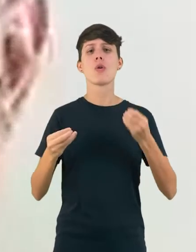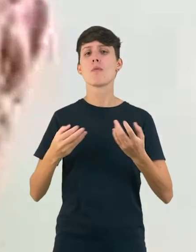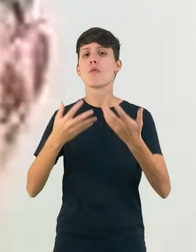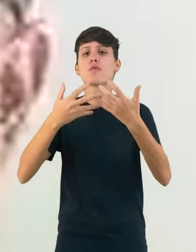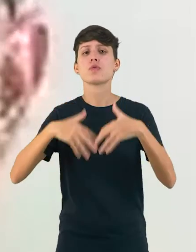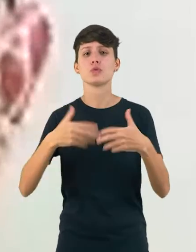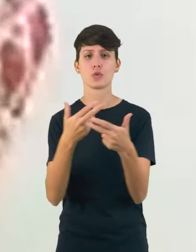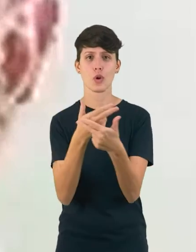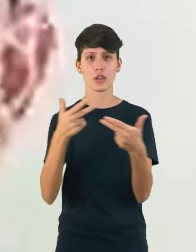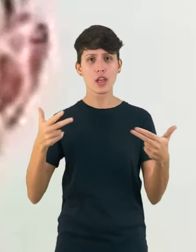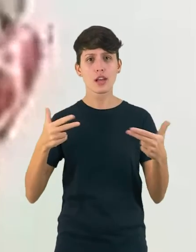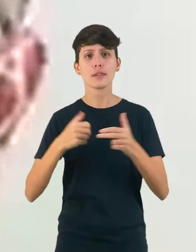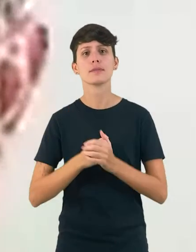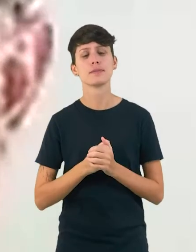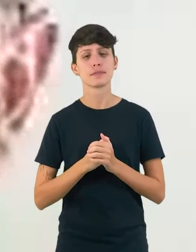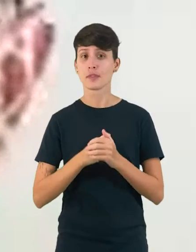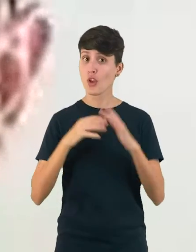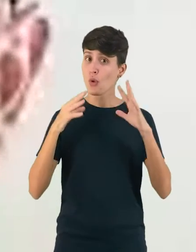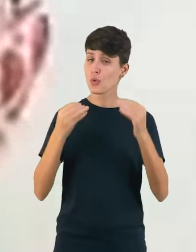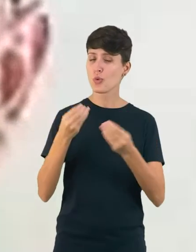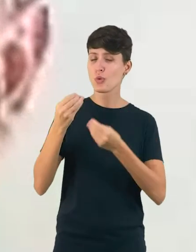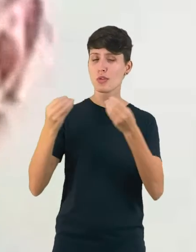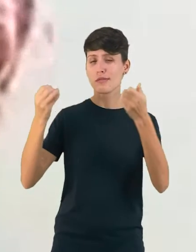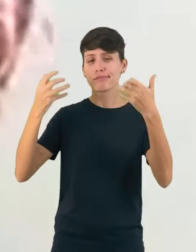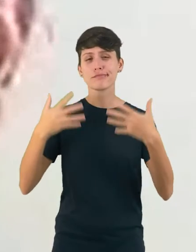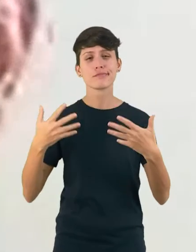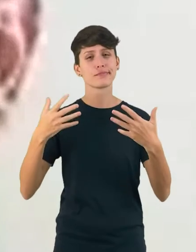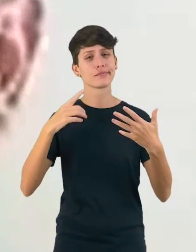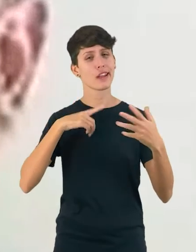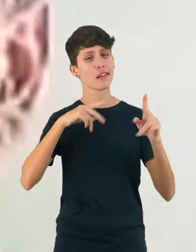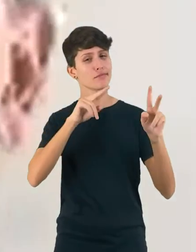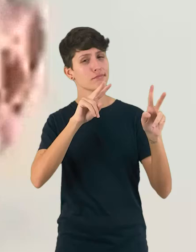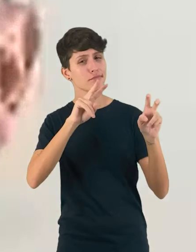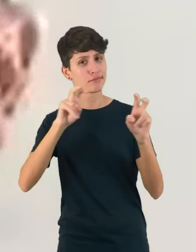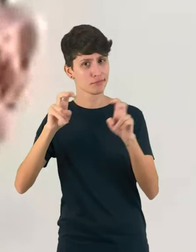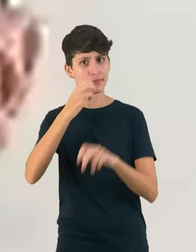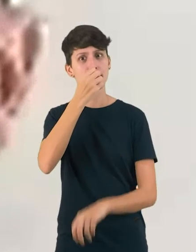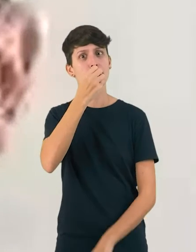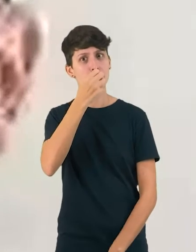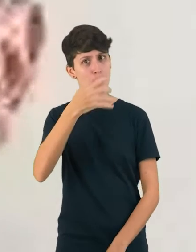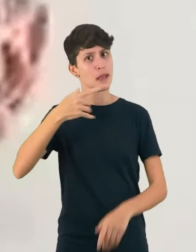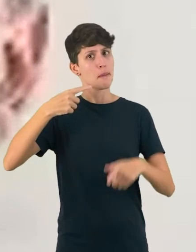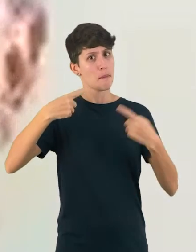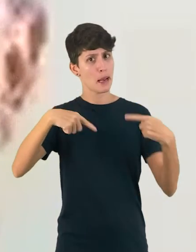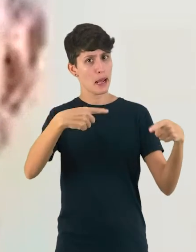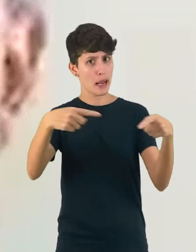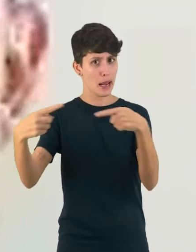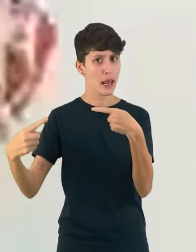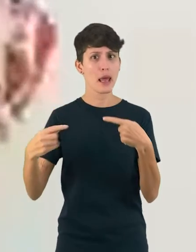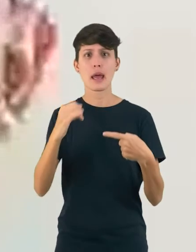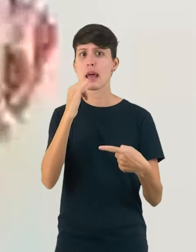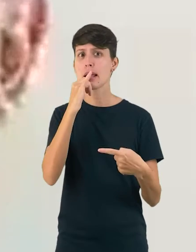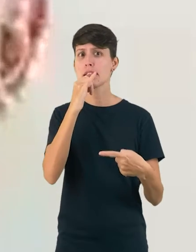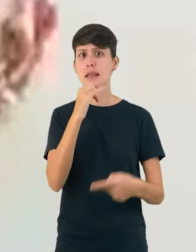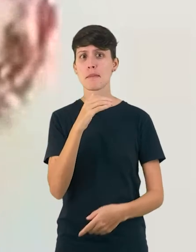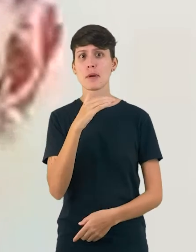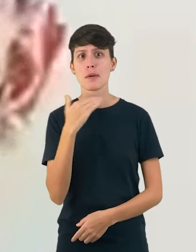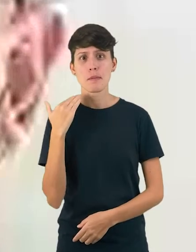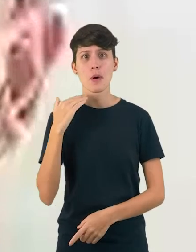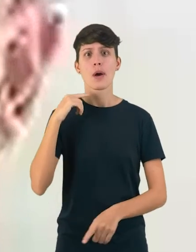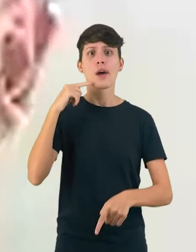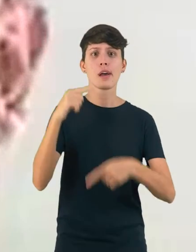um negacionismo da gravidade, né? E aí tudo isso colocou assuntos que são